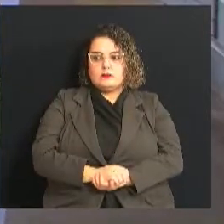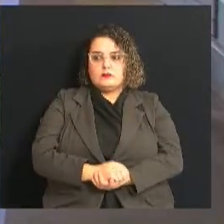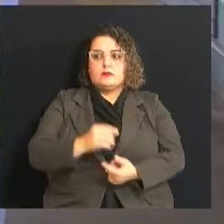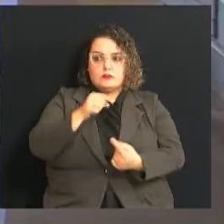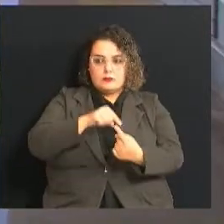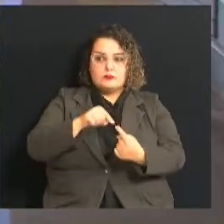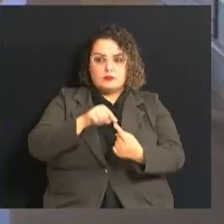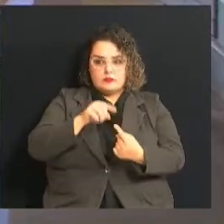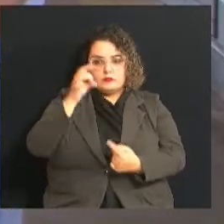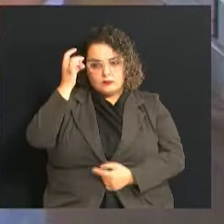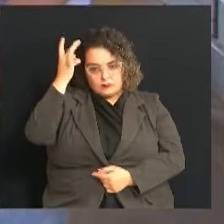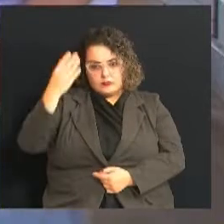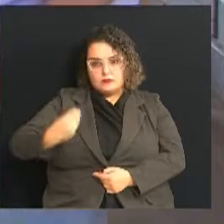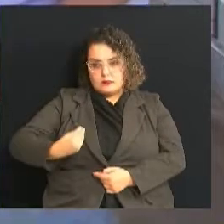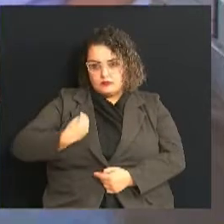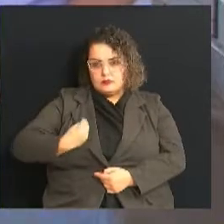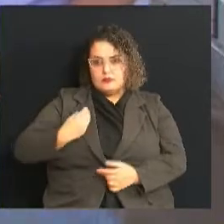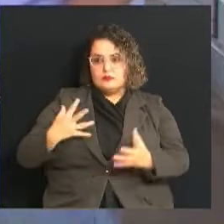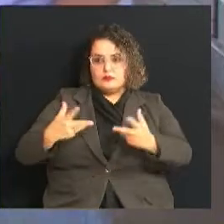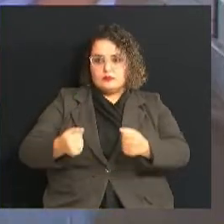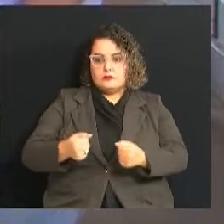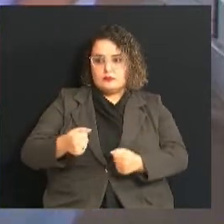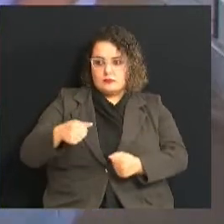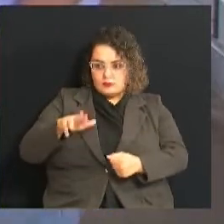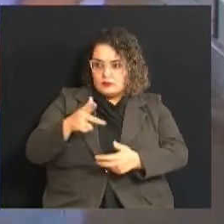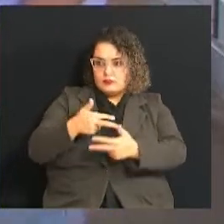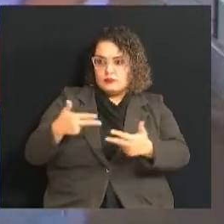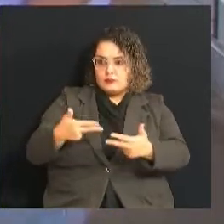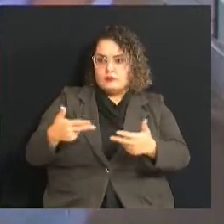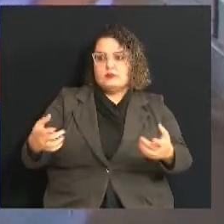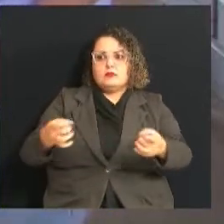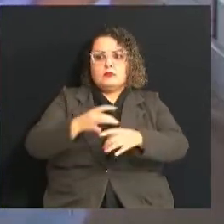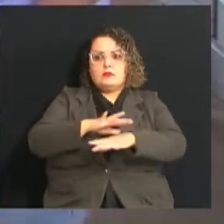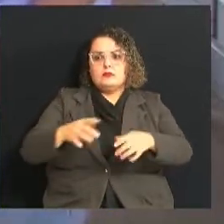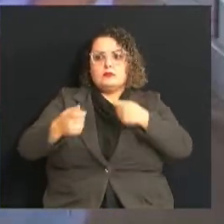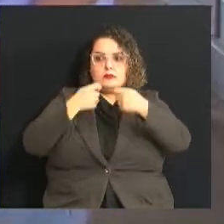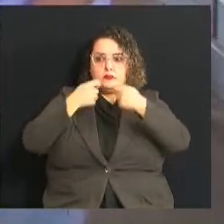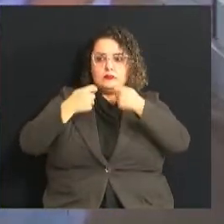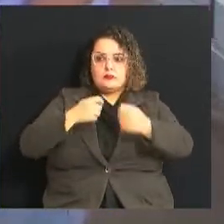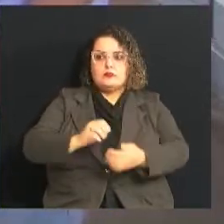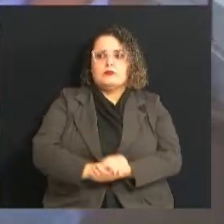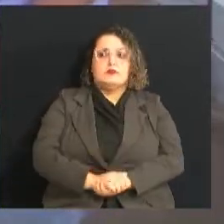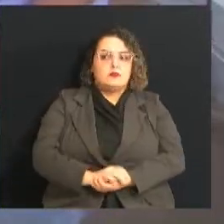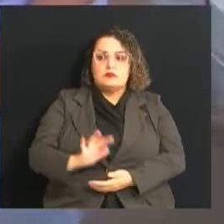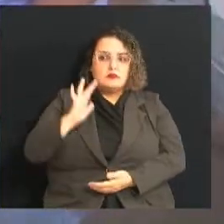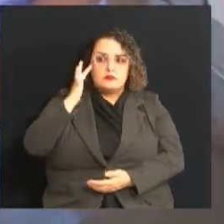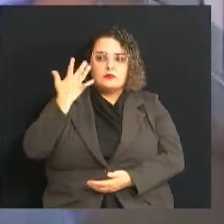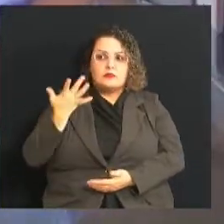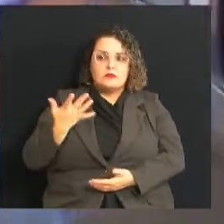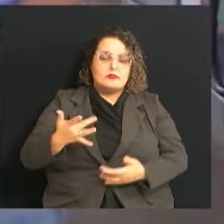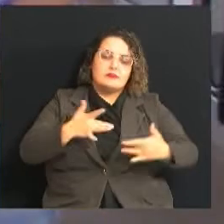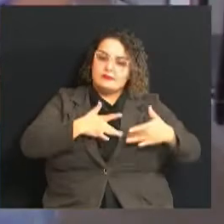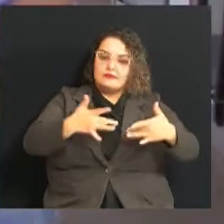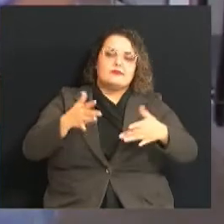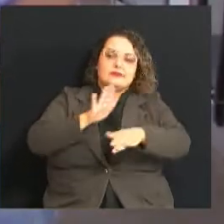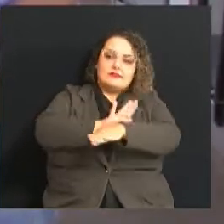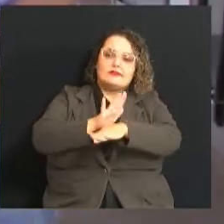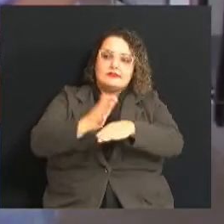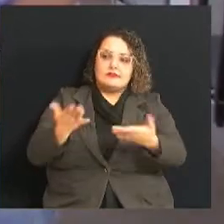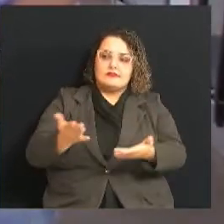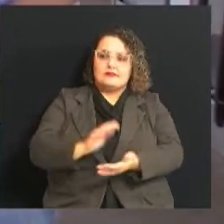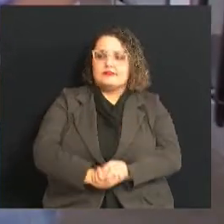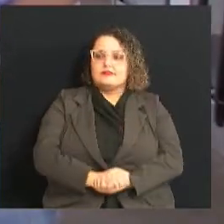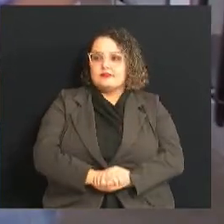facilitar a vida de todo mundo aí. Legal. Mais alguma coisa para a gente encerrar a entrevista, Fábio? Acho que é isso aí. Vamos doar, né? Vamos ajudar. Pedir